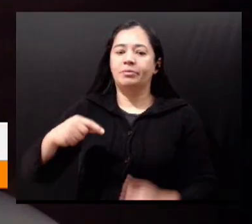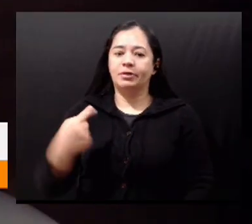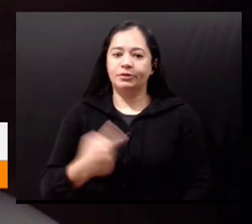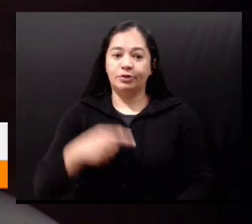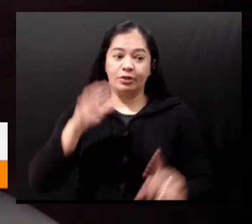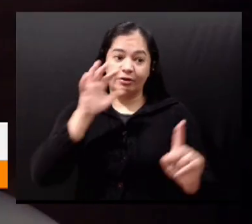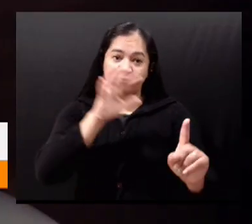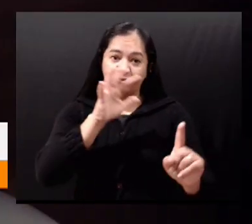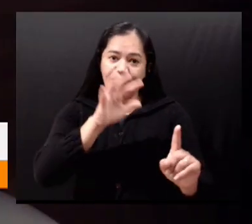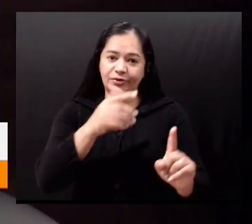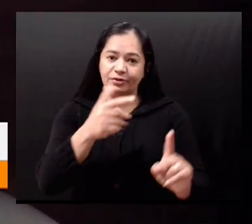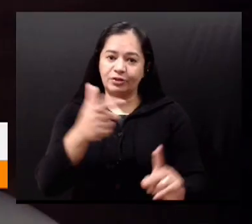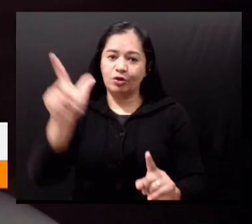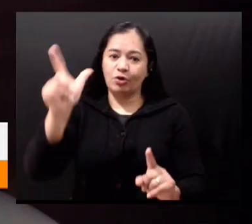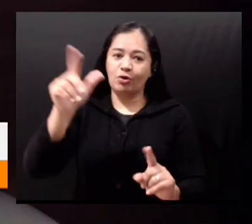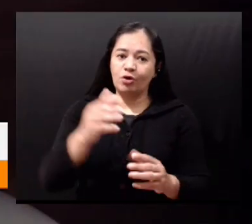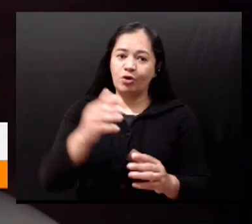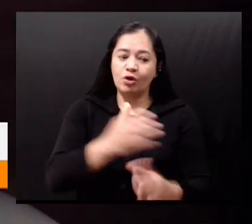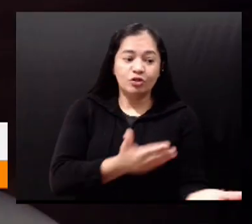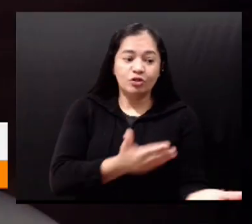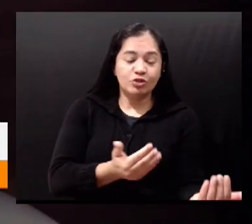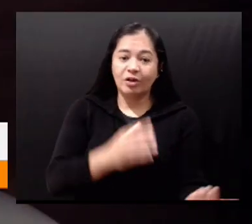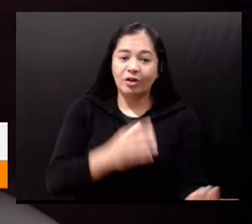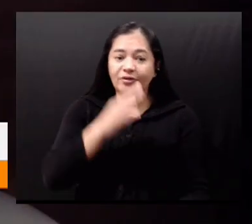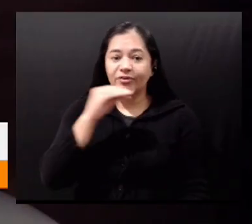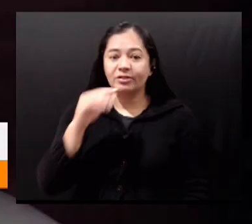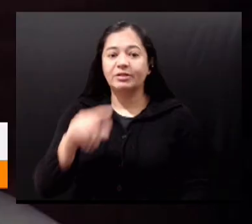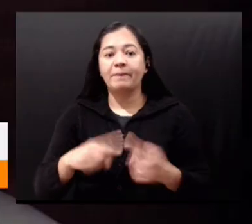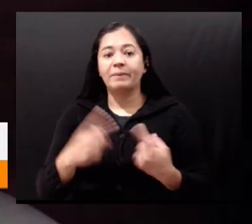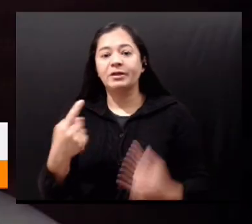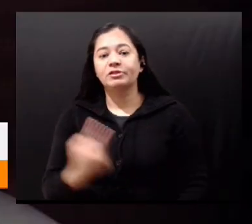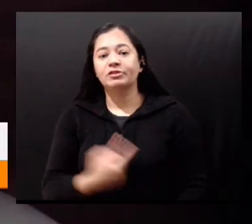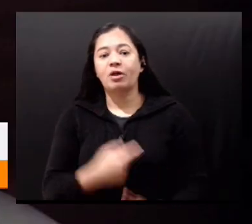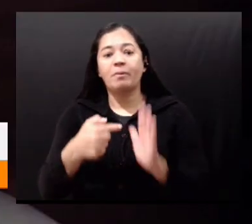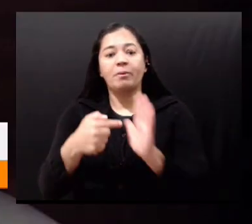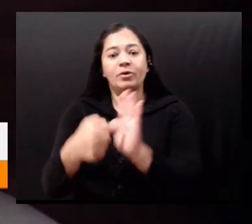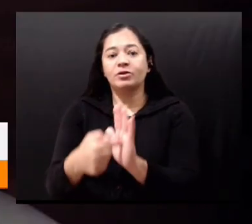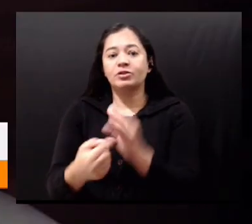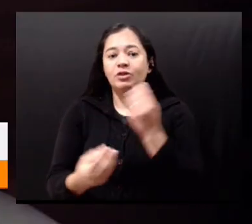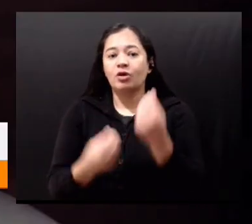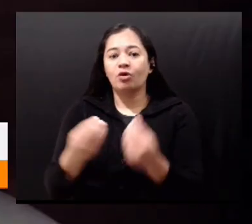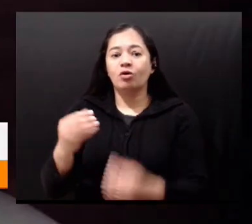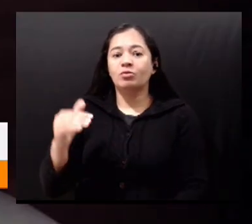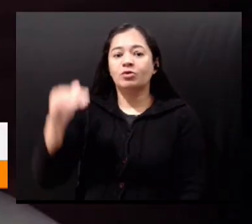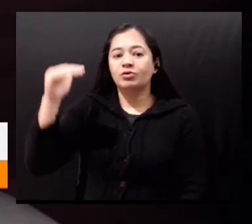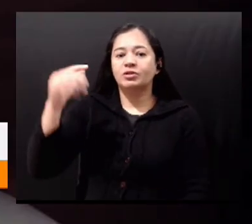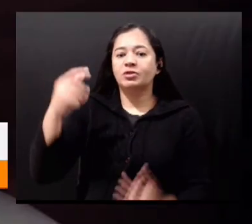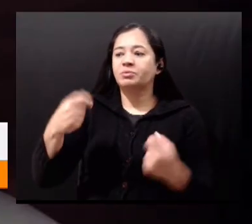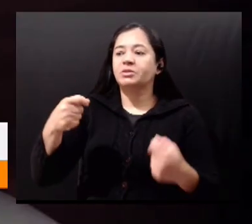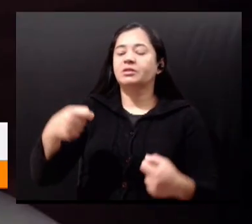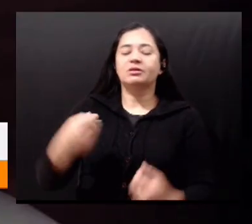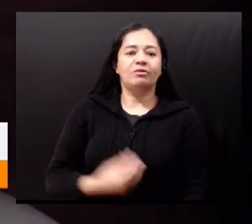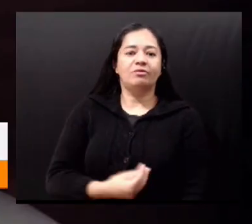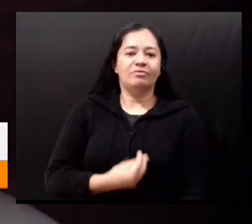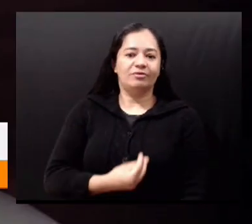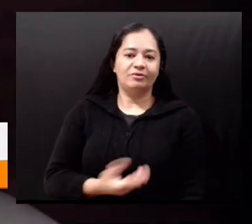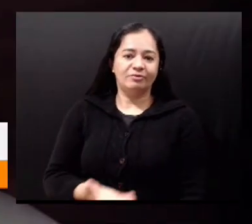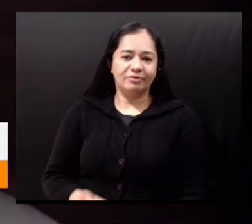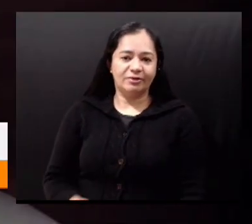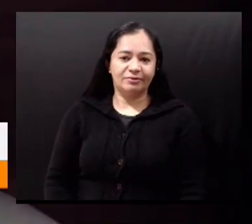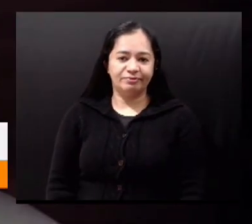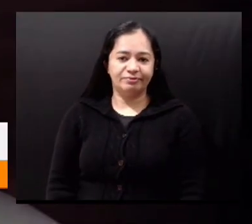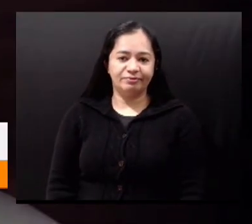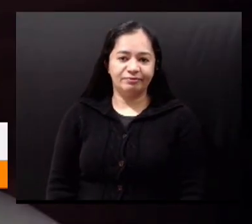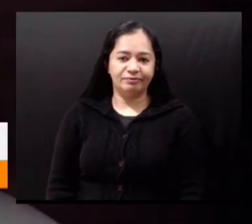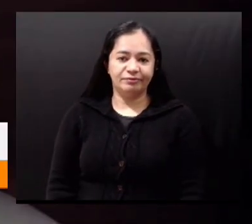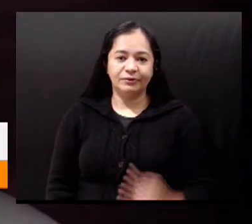jovens e os adolescentes, mas a gente está ditando como os adultos também devem viver. uhum, Então, para a gente